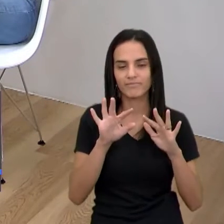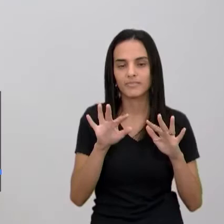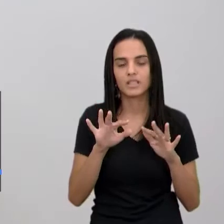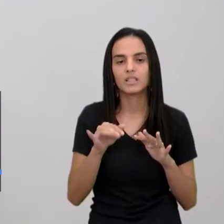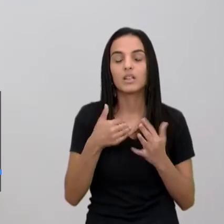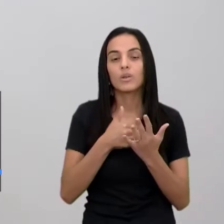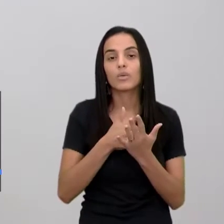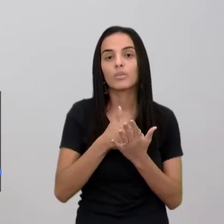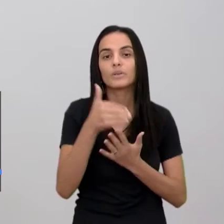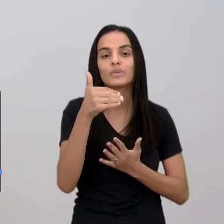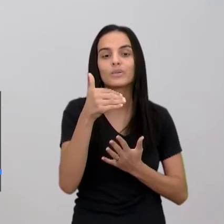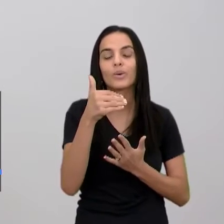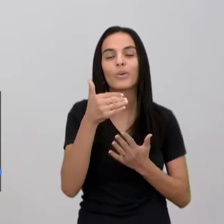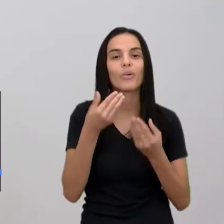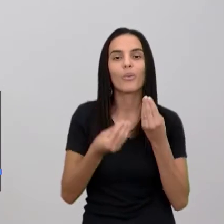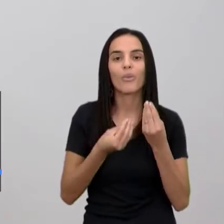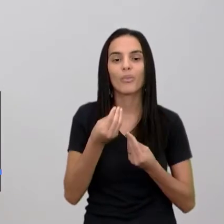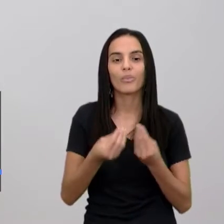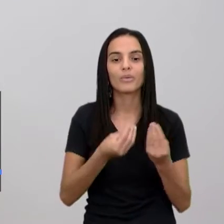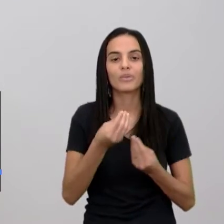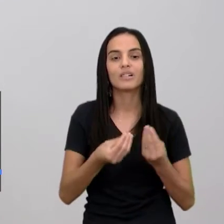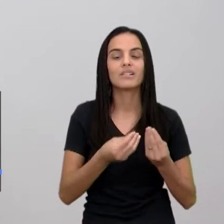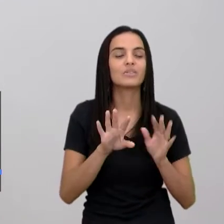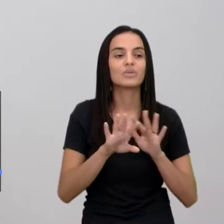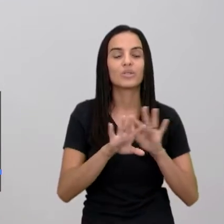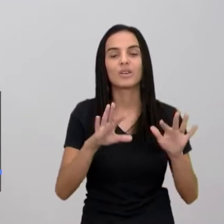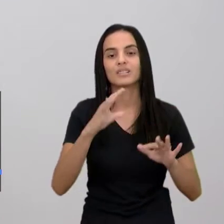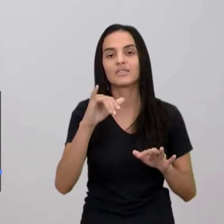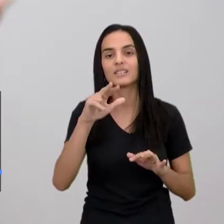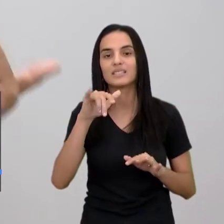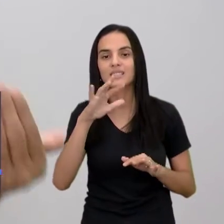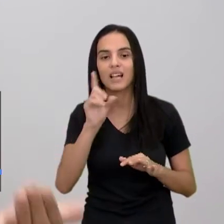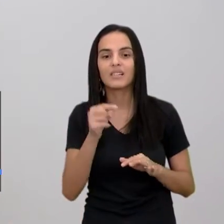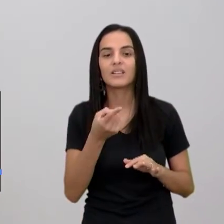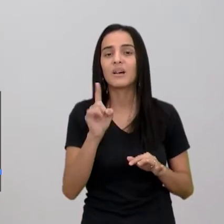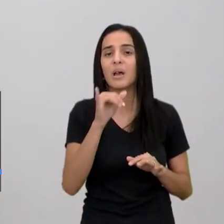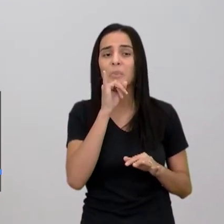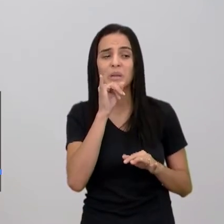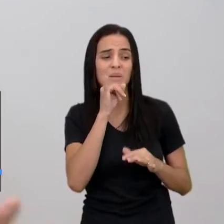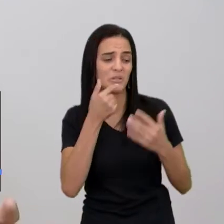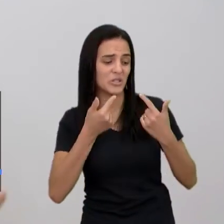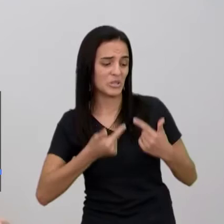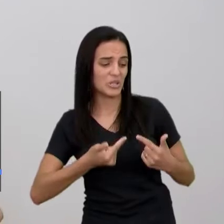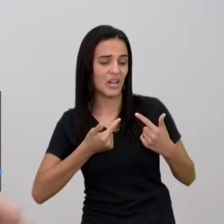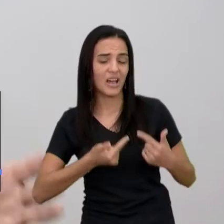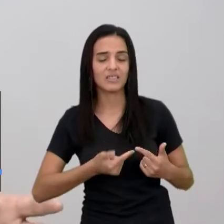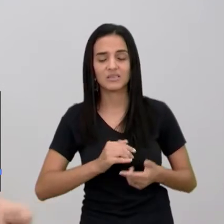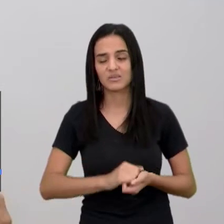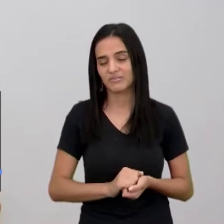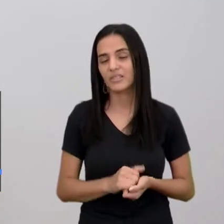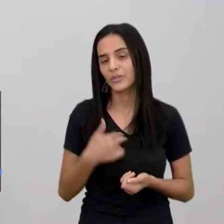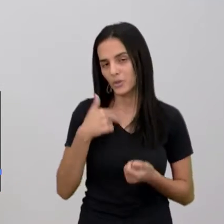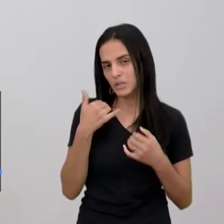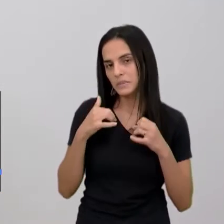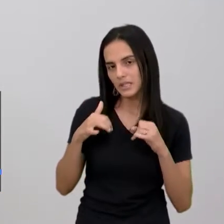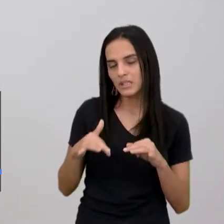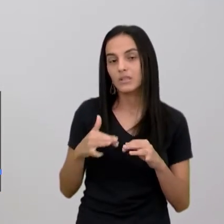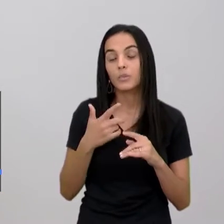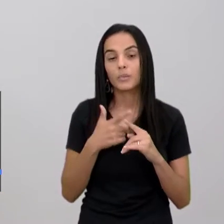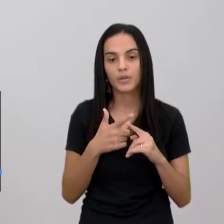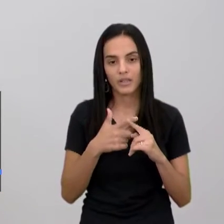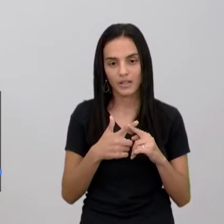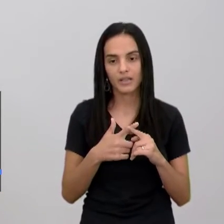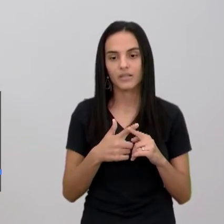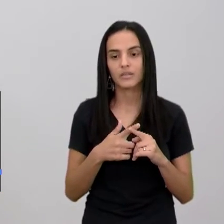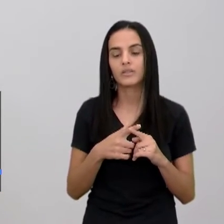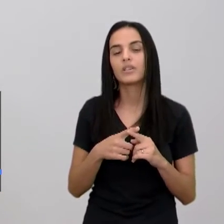começou a ficar não só incivilizado, mas extremamente cafona. E eu estou comentando isso, por exemplo, porque